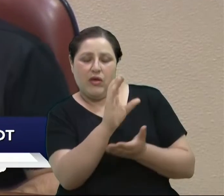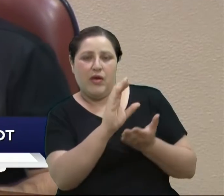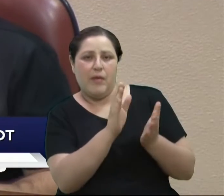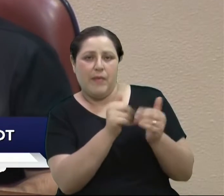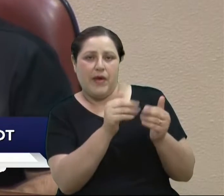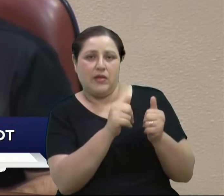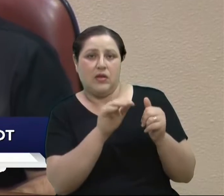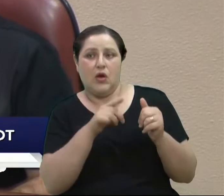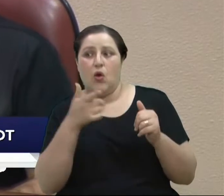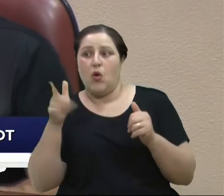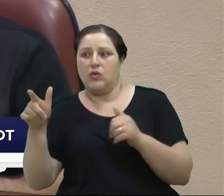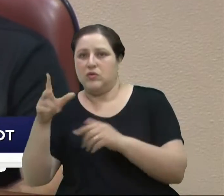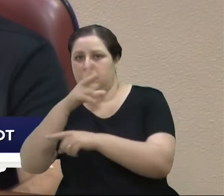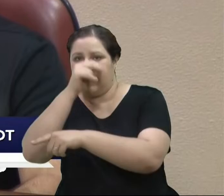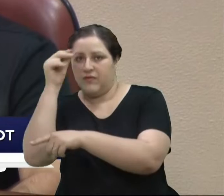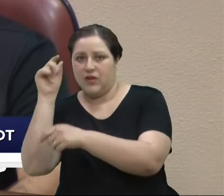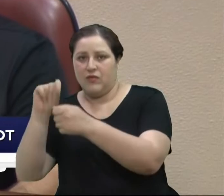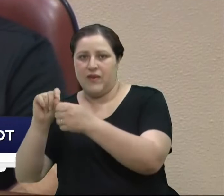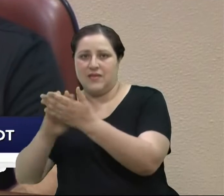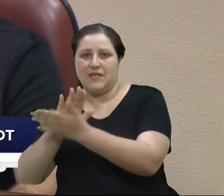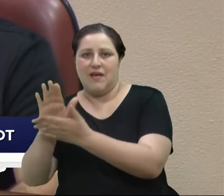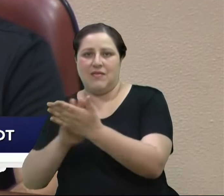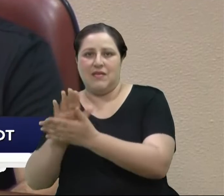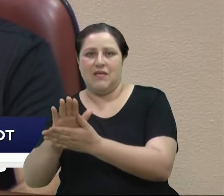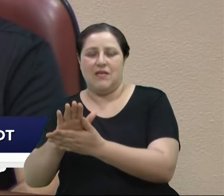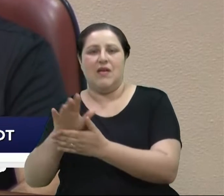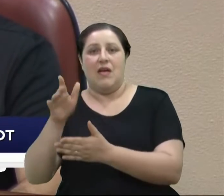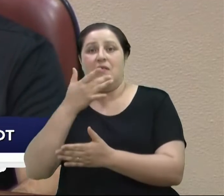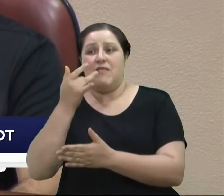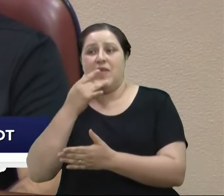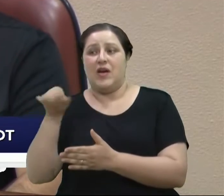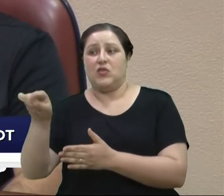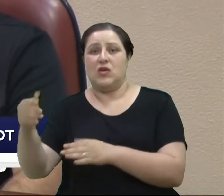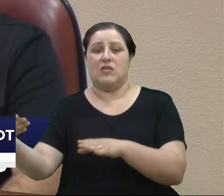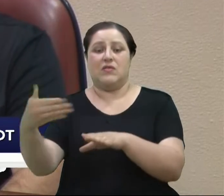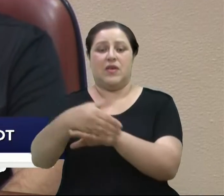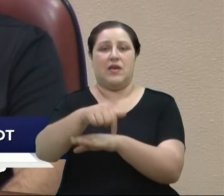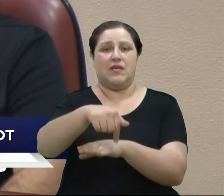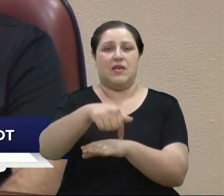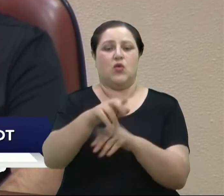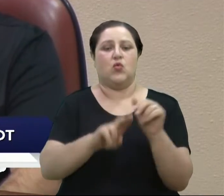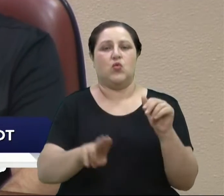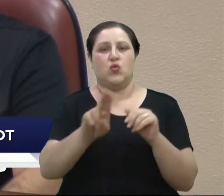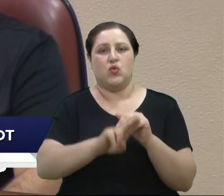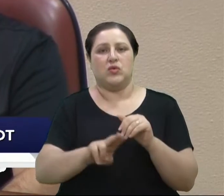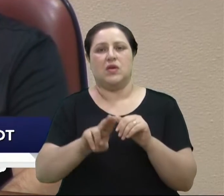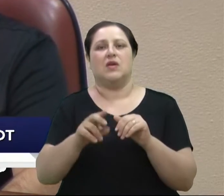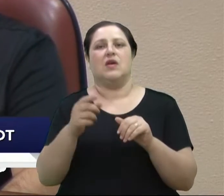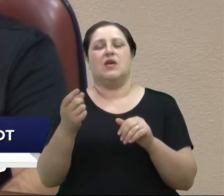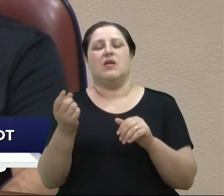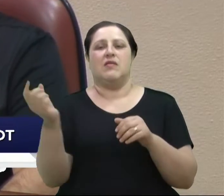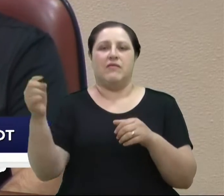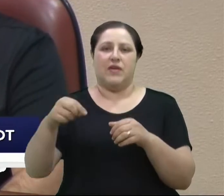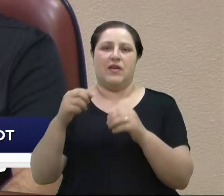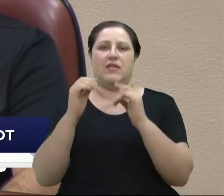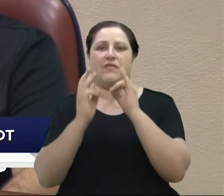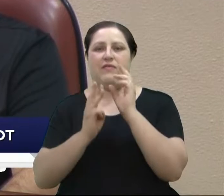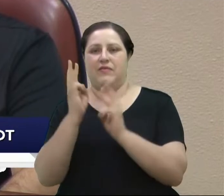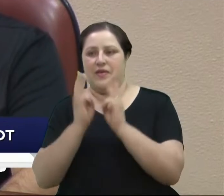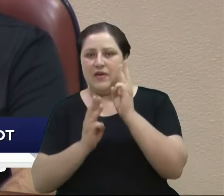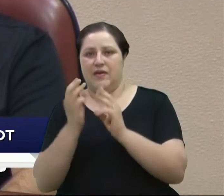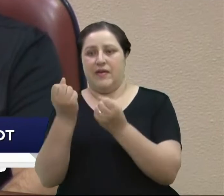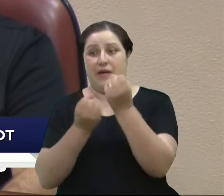Né? É fácil, né? Vim aqui utilizar a nossa cidade e aí lotar de vans, lotar de carros de outros municípios, e